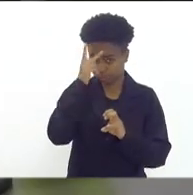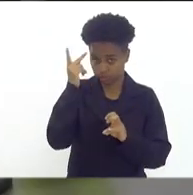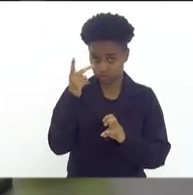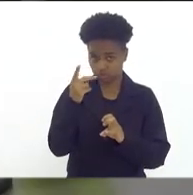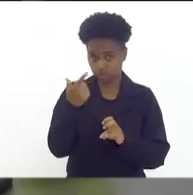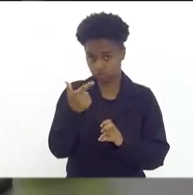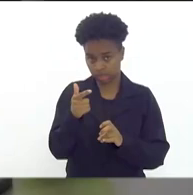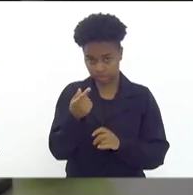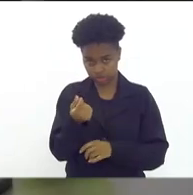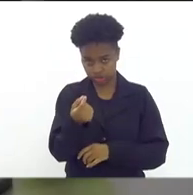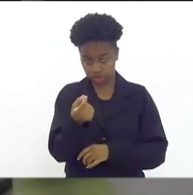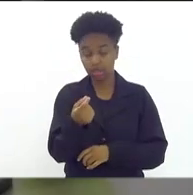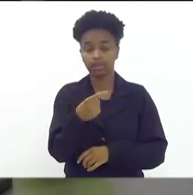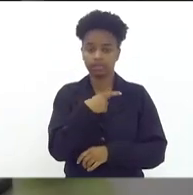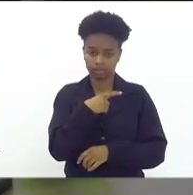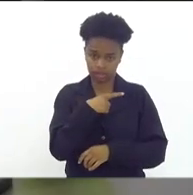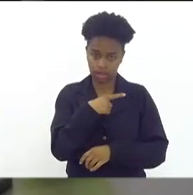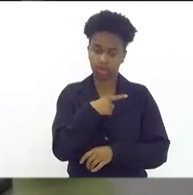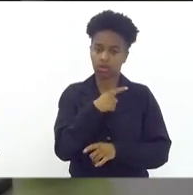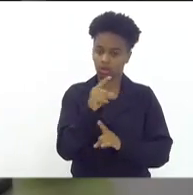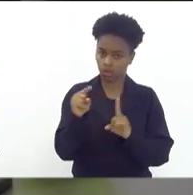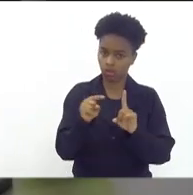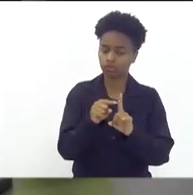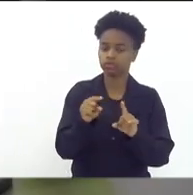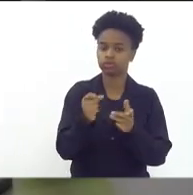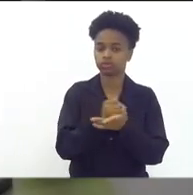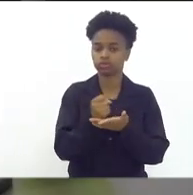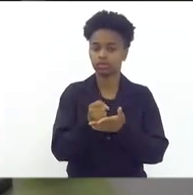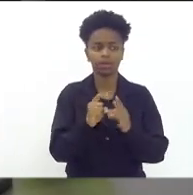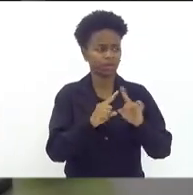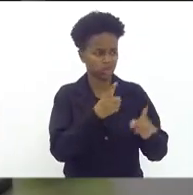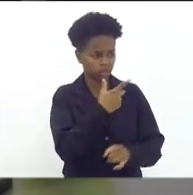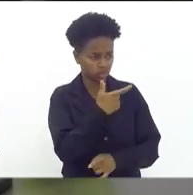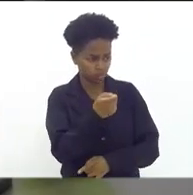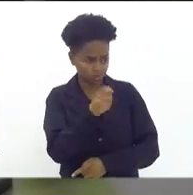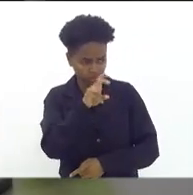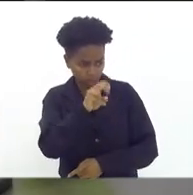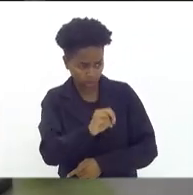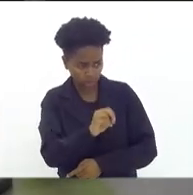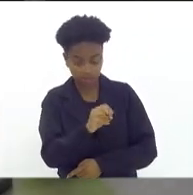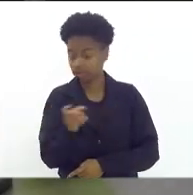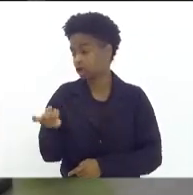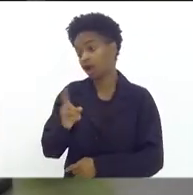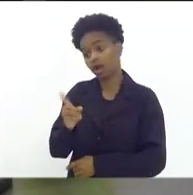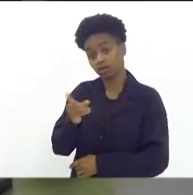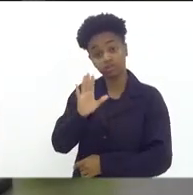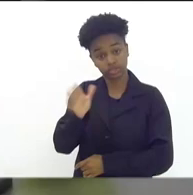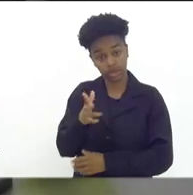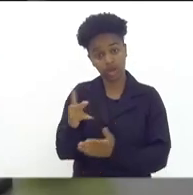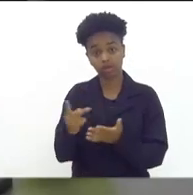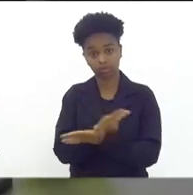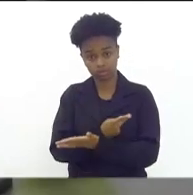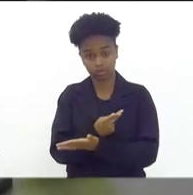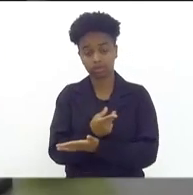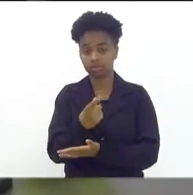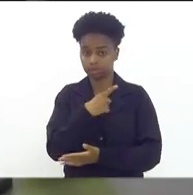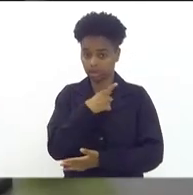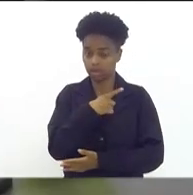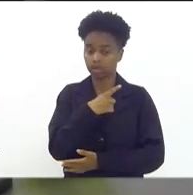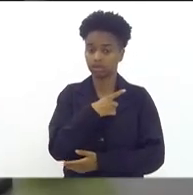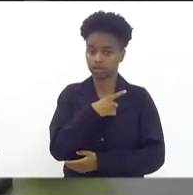renda existe sim já previsão contratual não ela já é já é a realidade aí existe